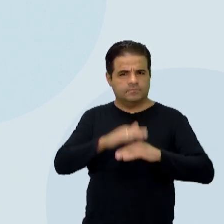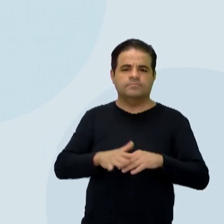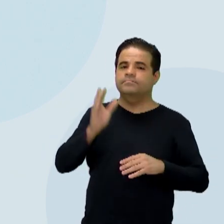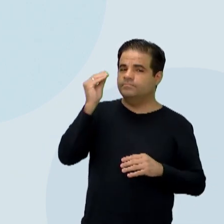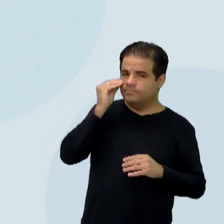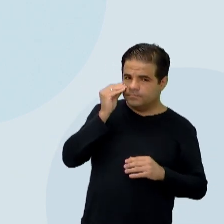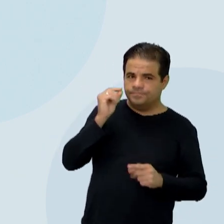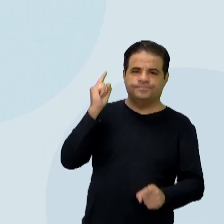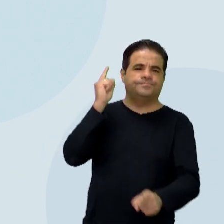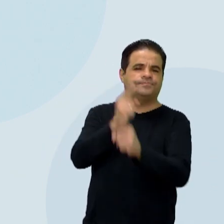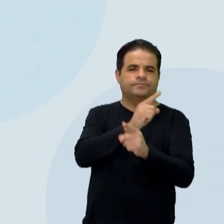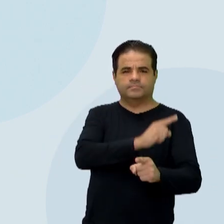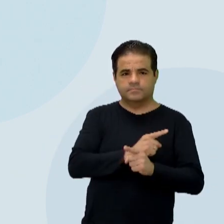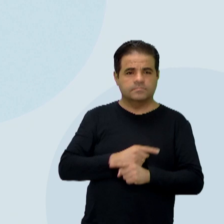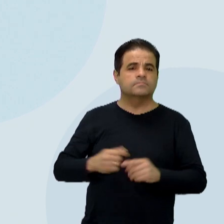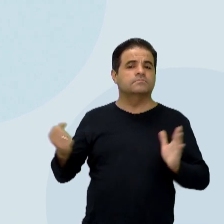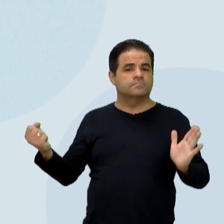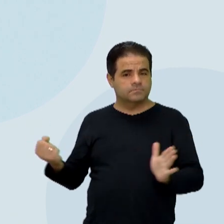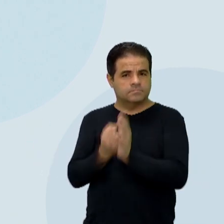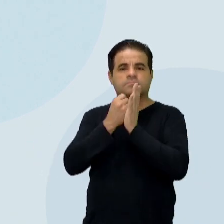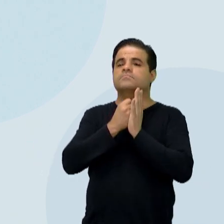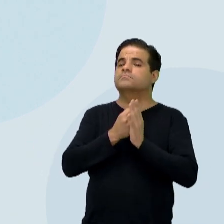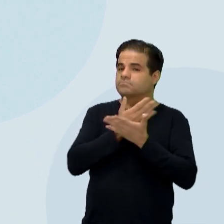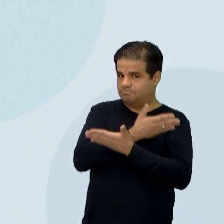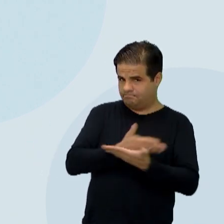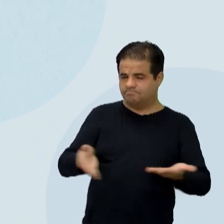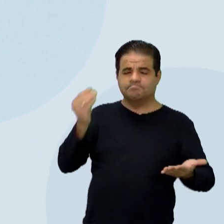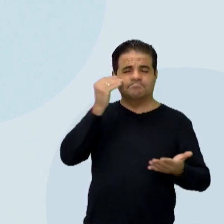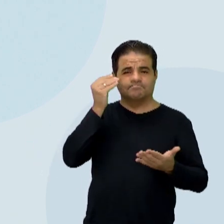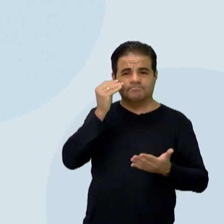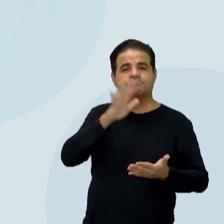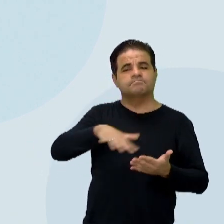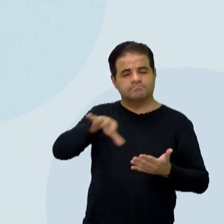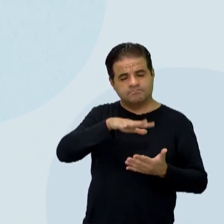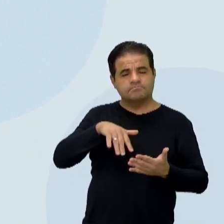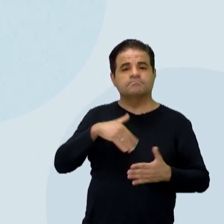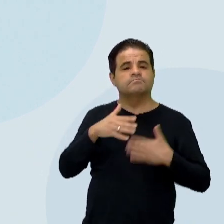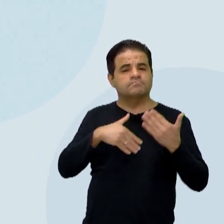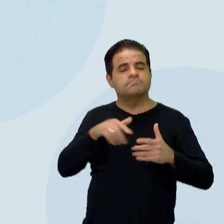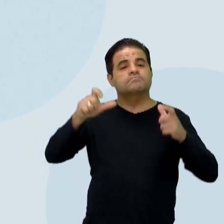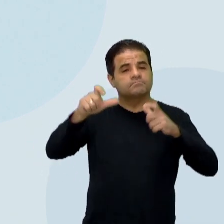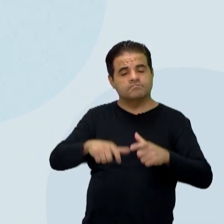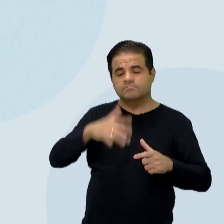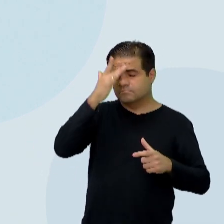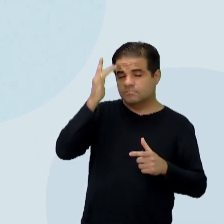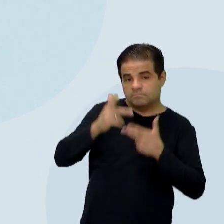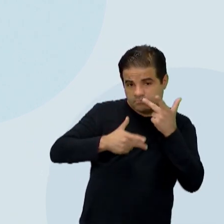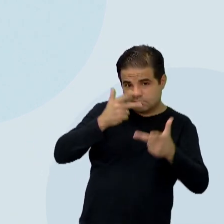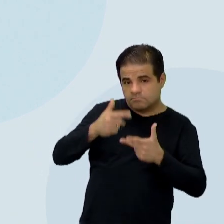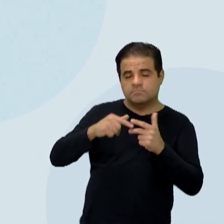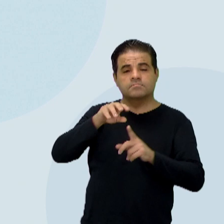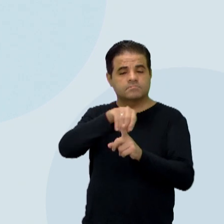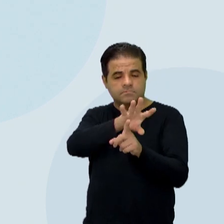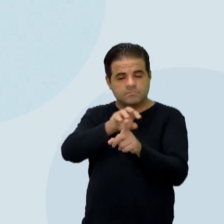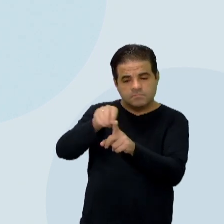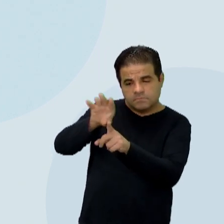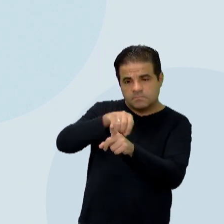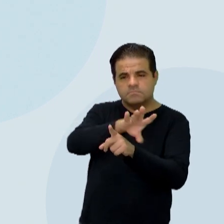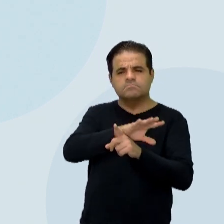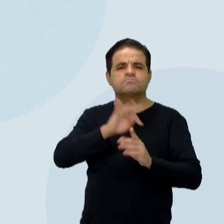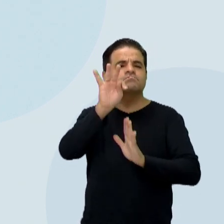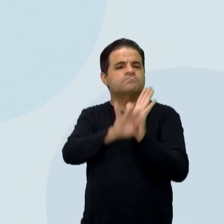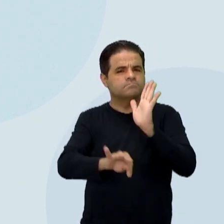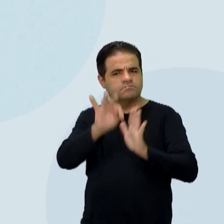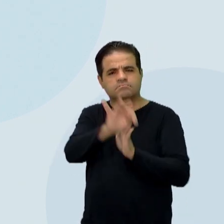pede identificar as marcas linguísticas que evidenciam, ou seja, que deixam evidente o locutor e o interlocutor de um